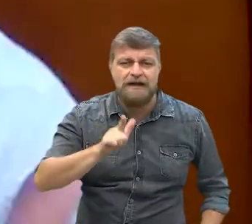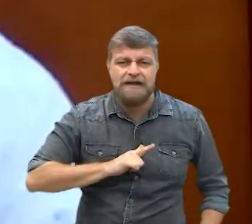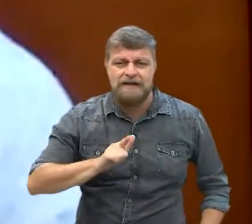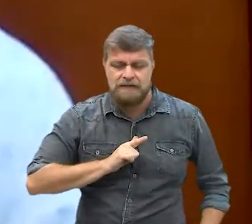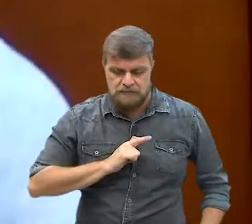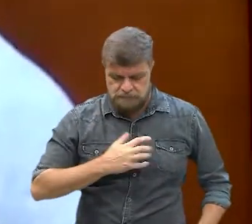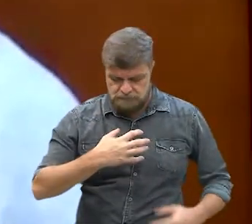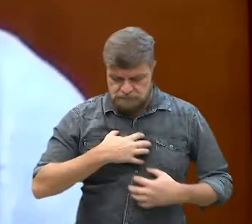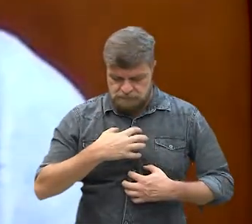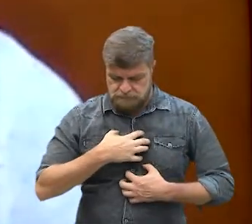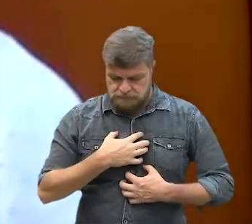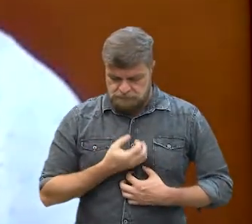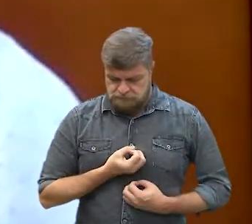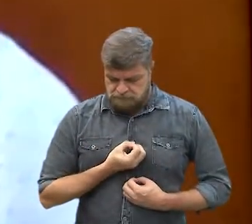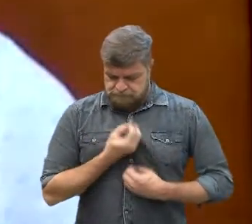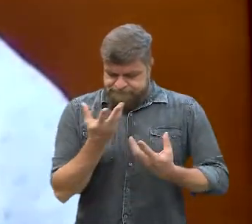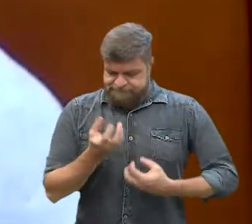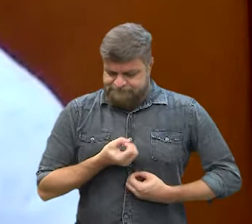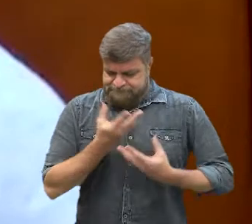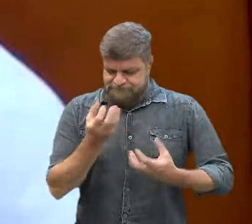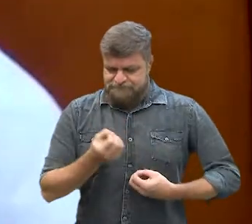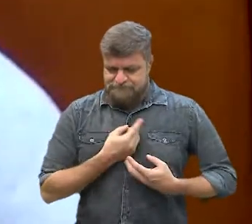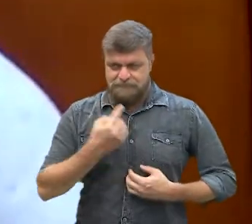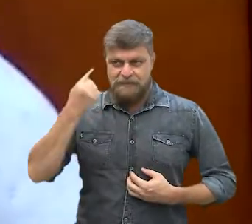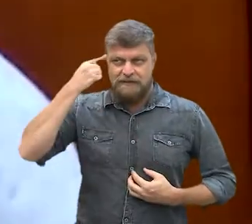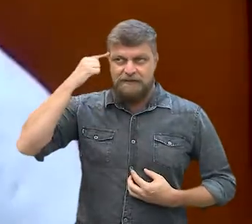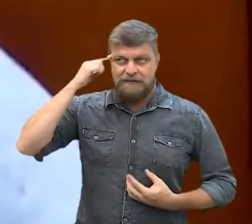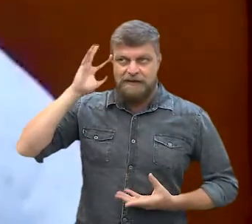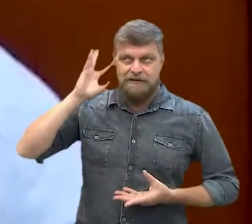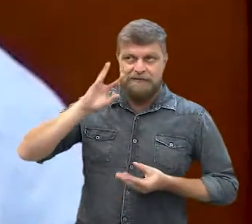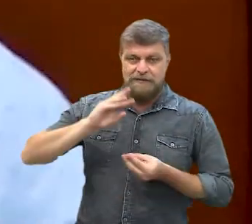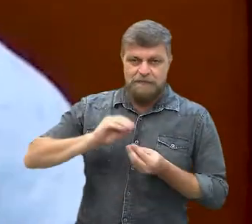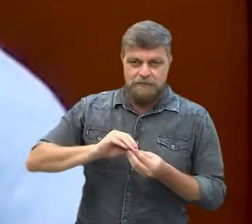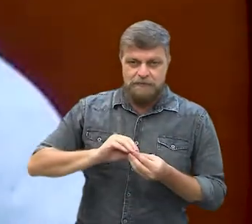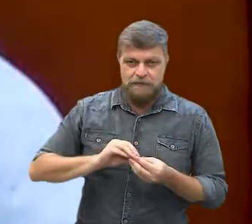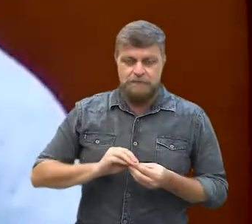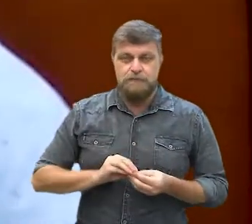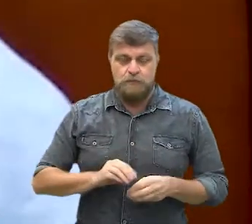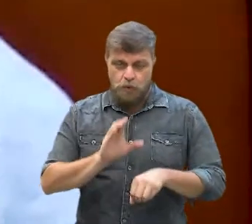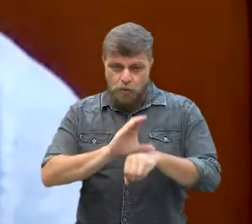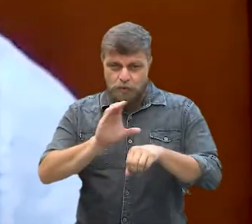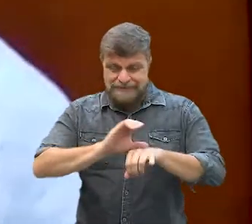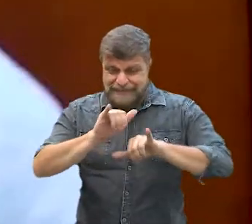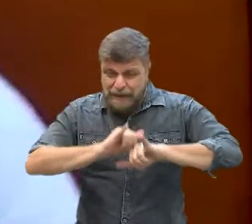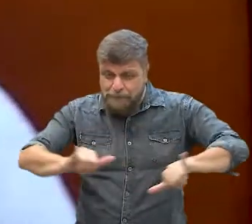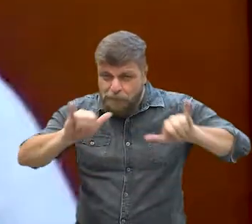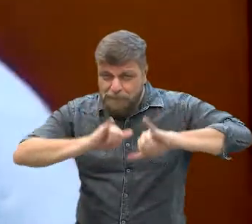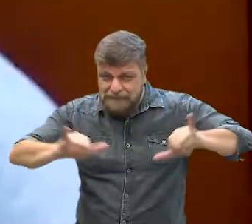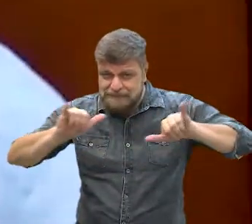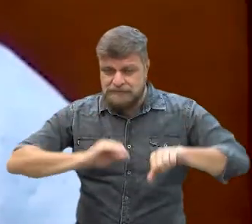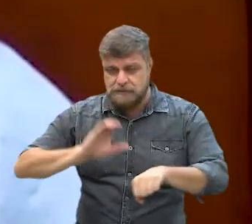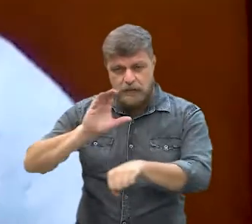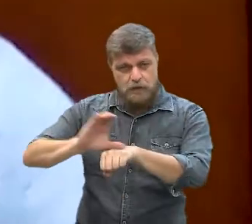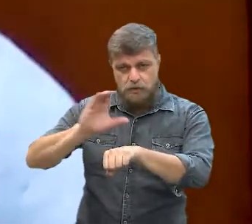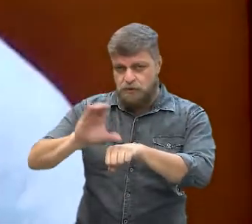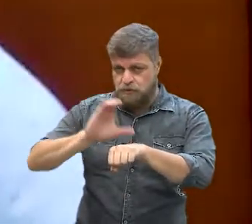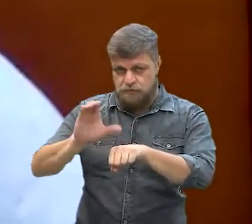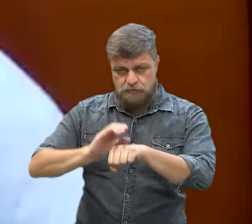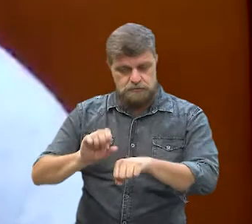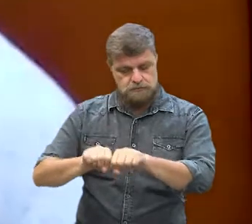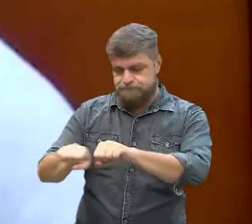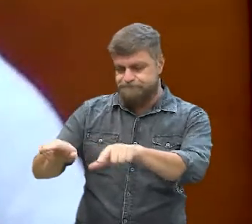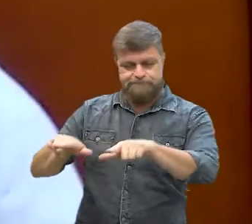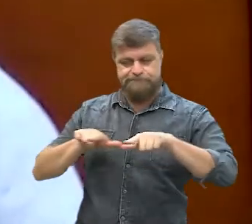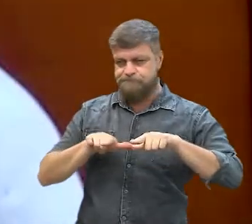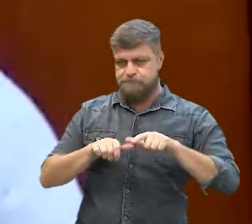para fora algumas coisas que estão, né, na minha cabeça. E aí eu comecei a estudar publicidade e propaganda, eu fiz esse curso e não concluí, eu não